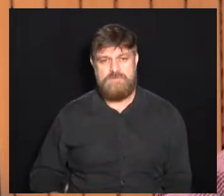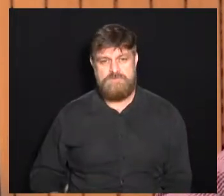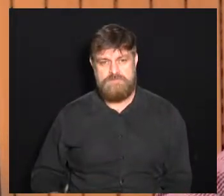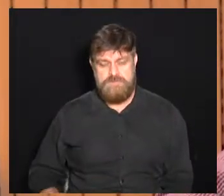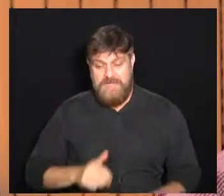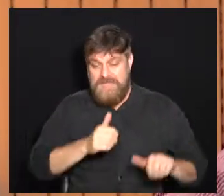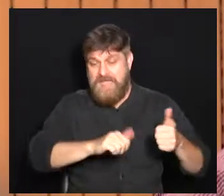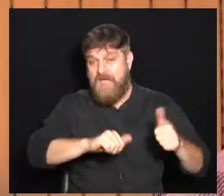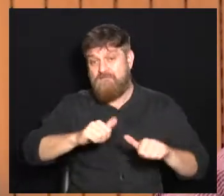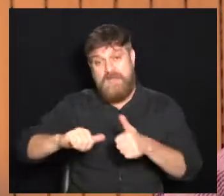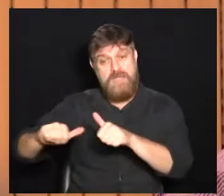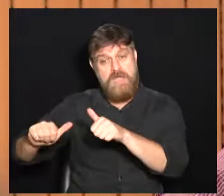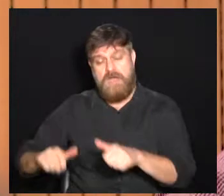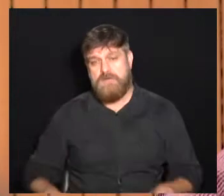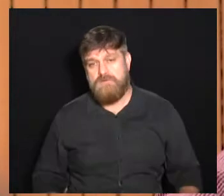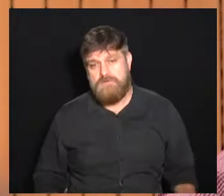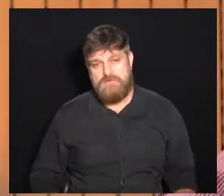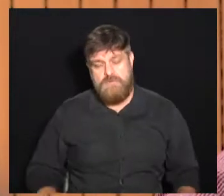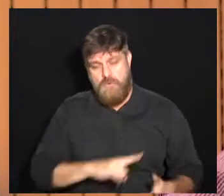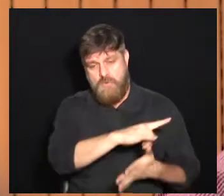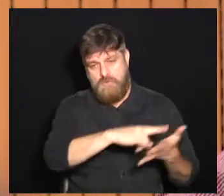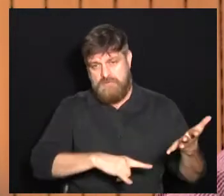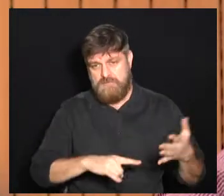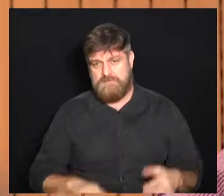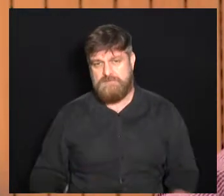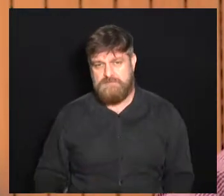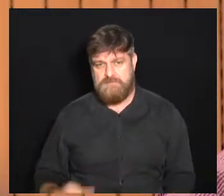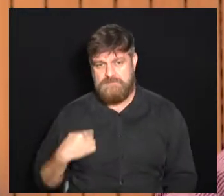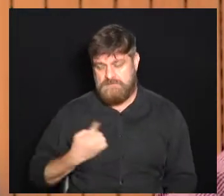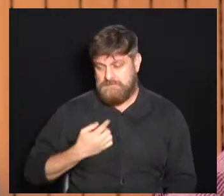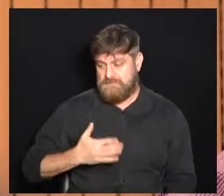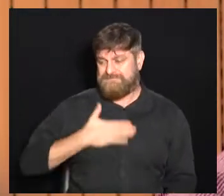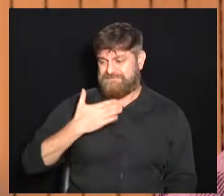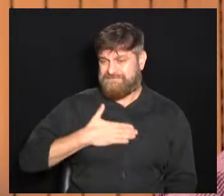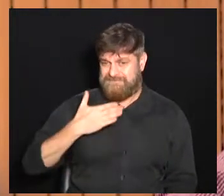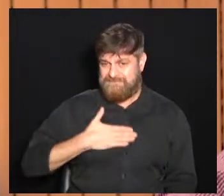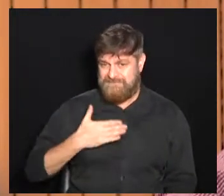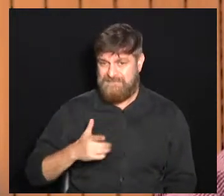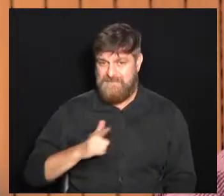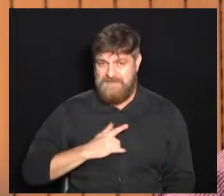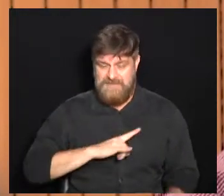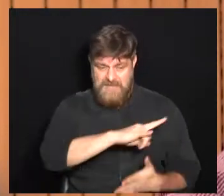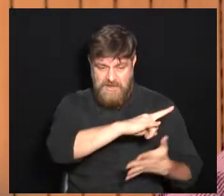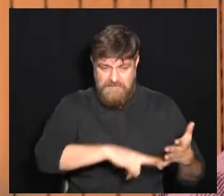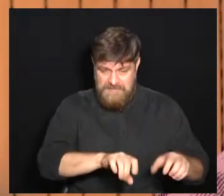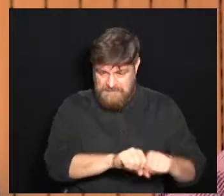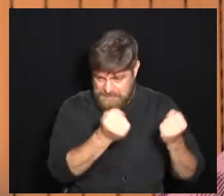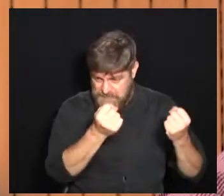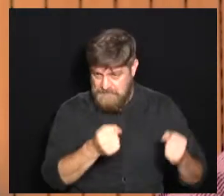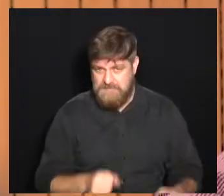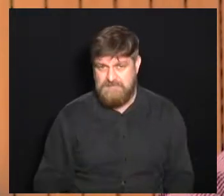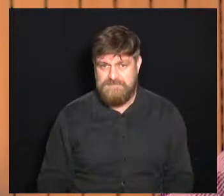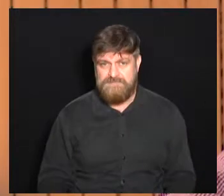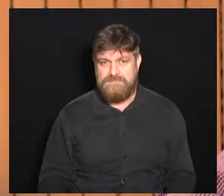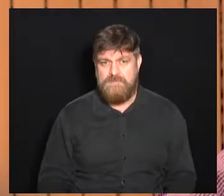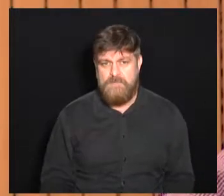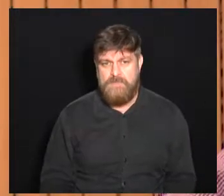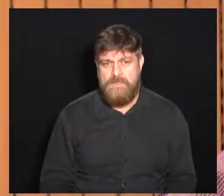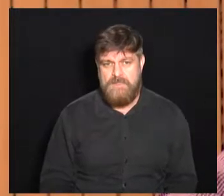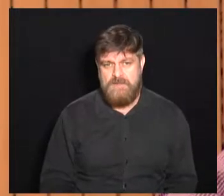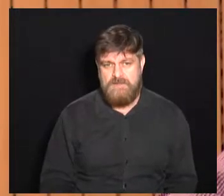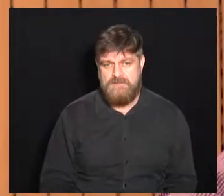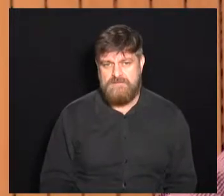avaliam. Se podemos ser surpreendidos durante o processo, né,